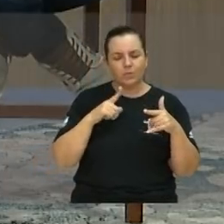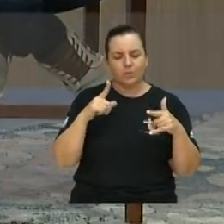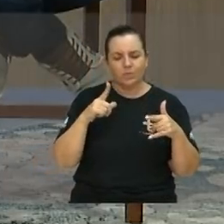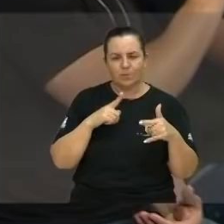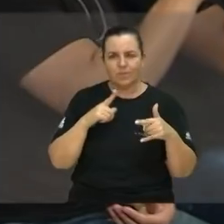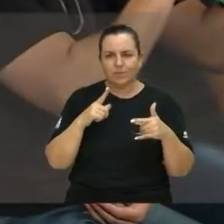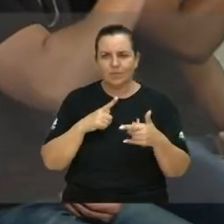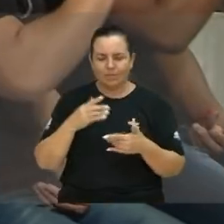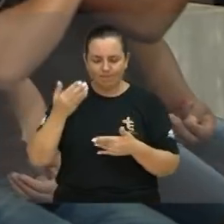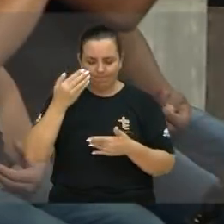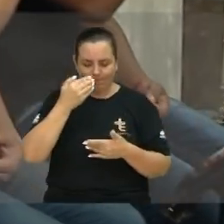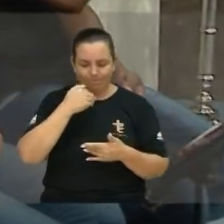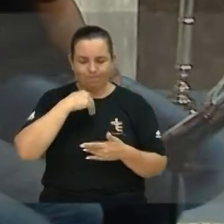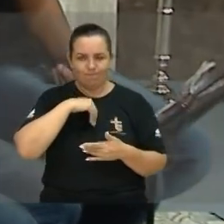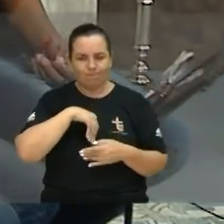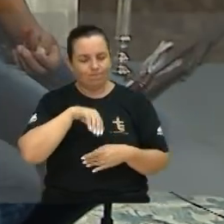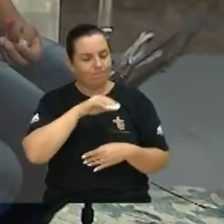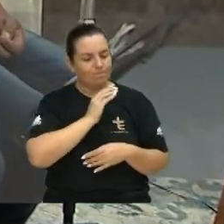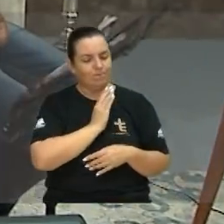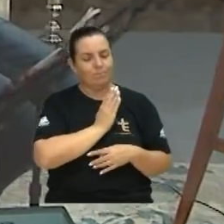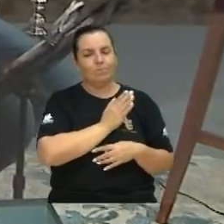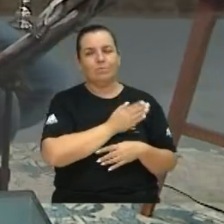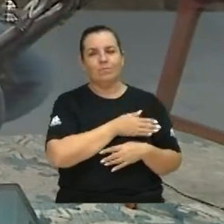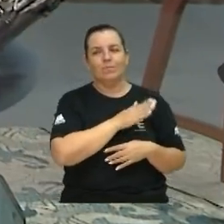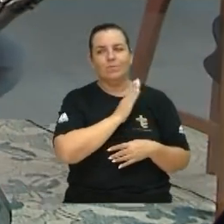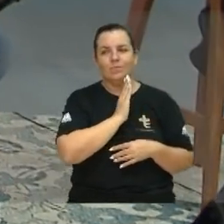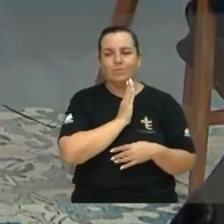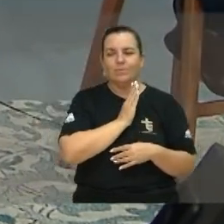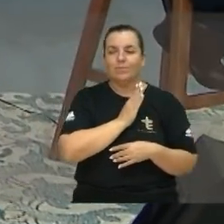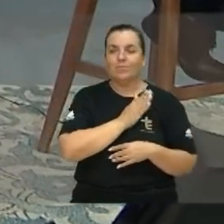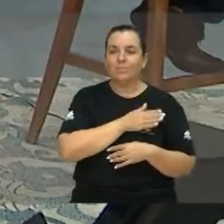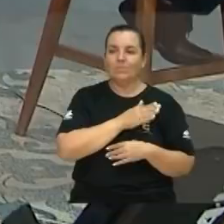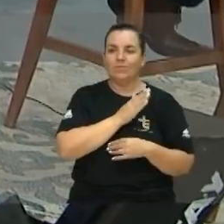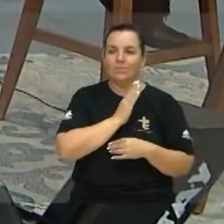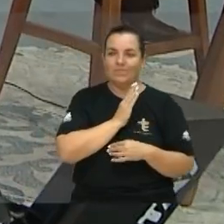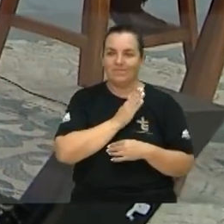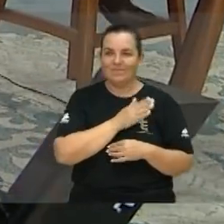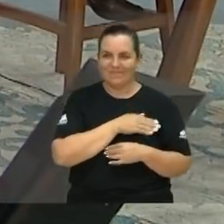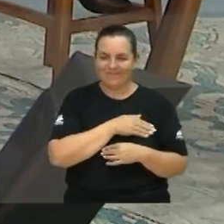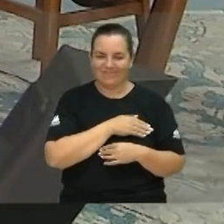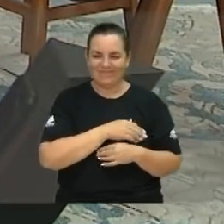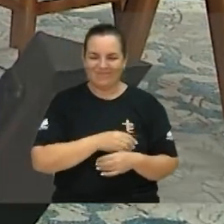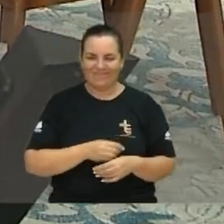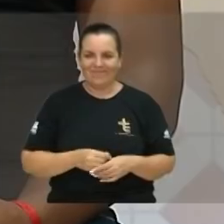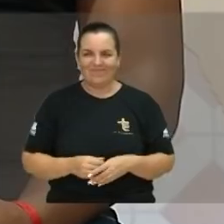tudo que há dentro do meu coração